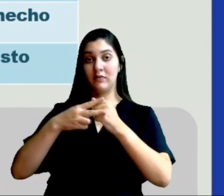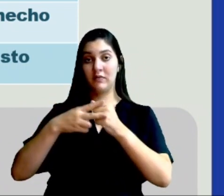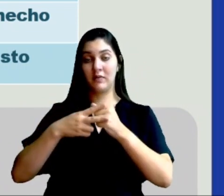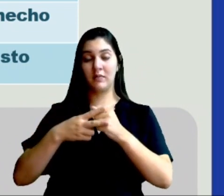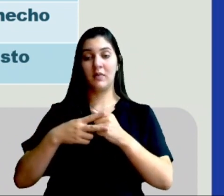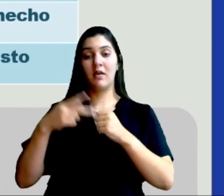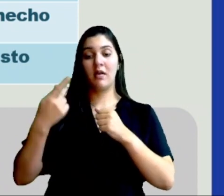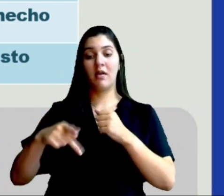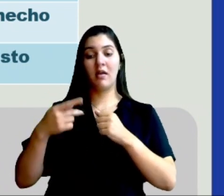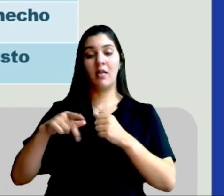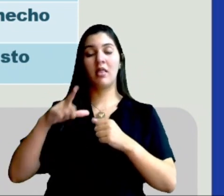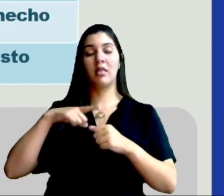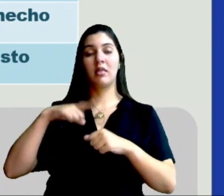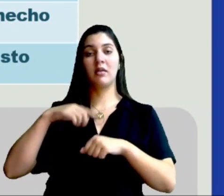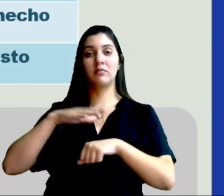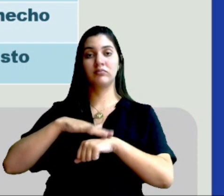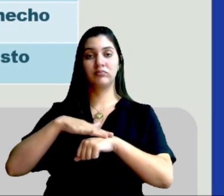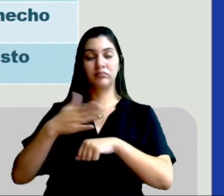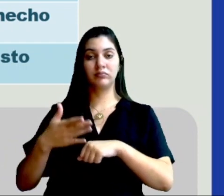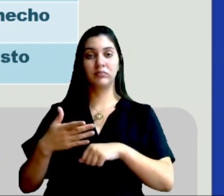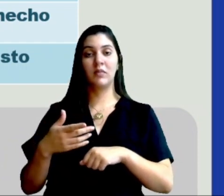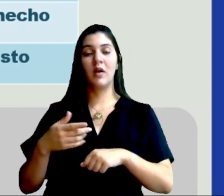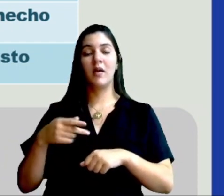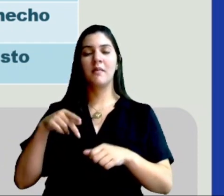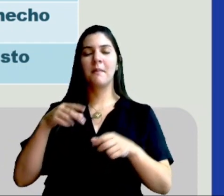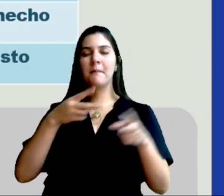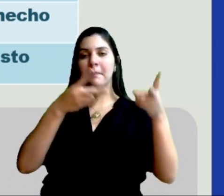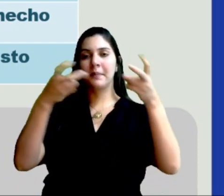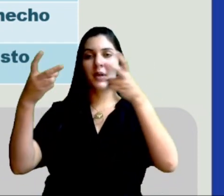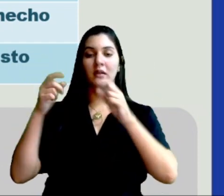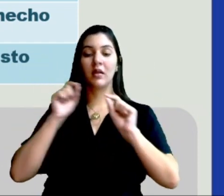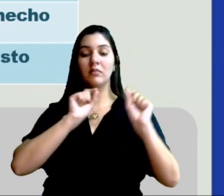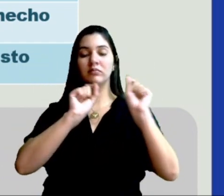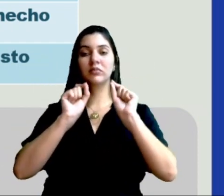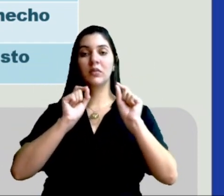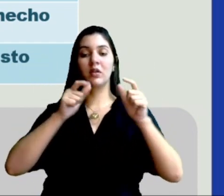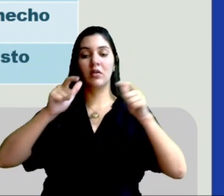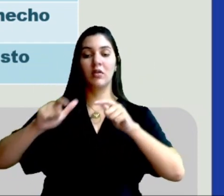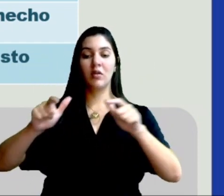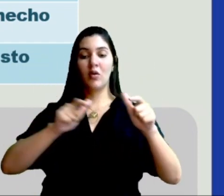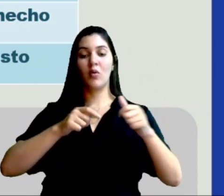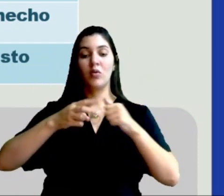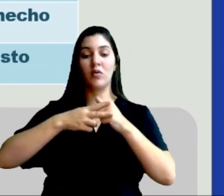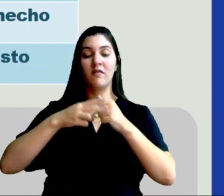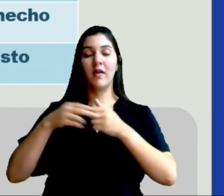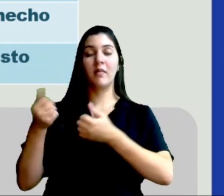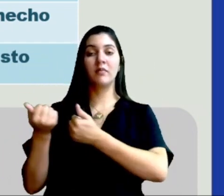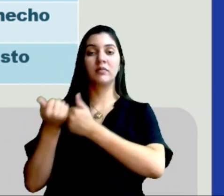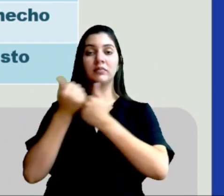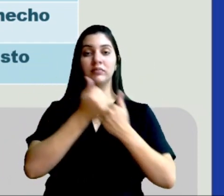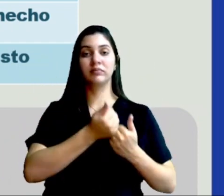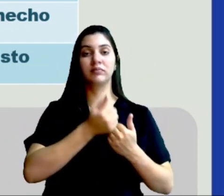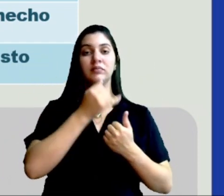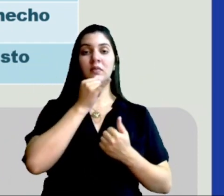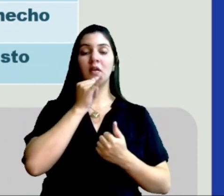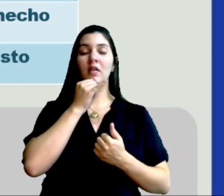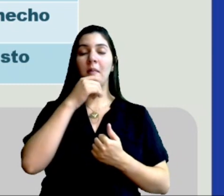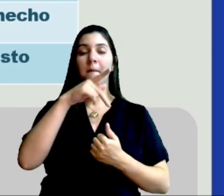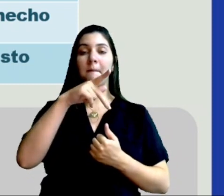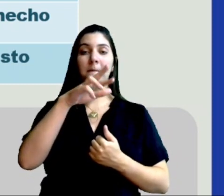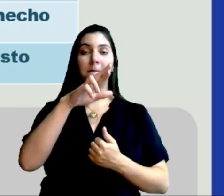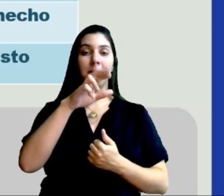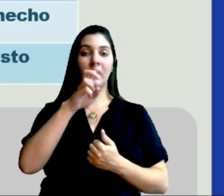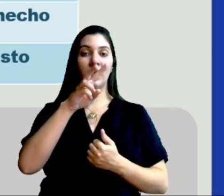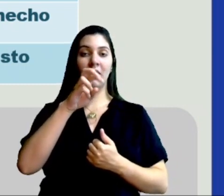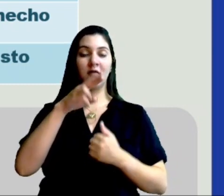verbo, ela se mantém e aí a gente percebe de onde esse verbo é derivado. O verbo prever é derivado